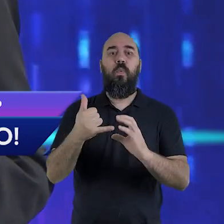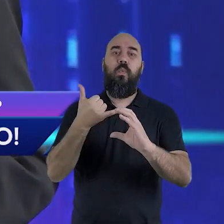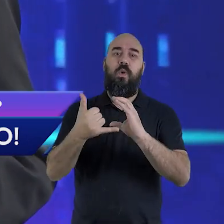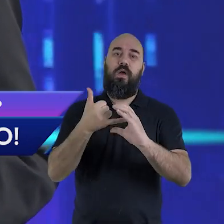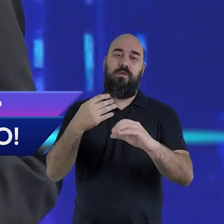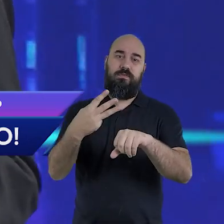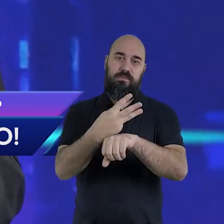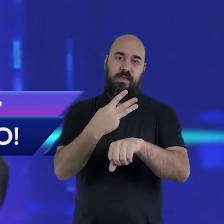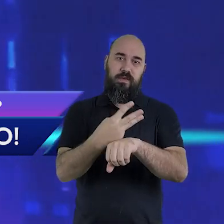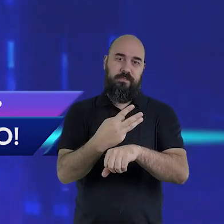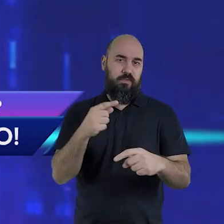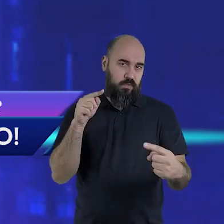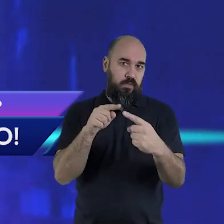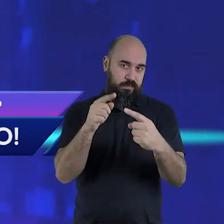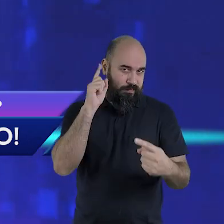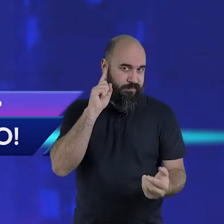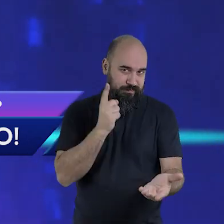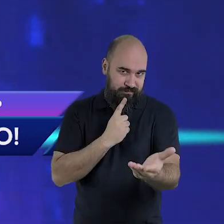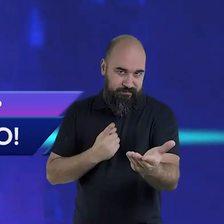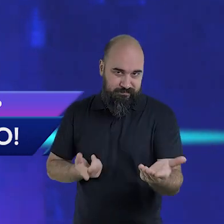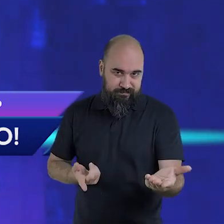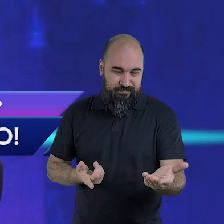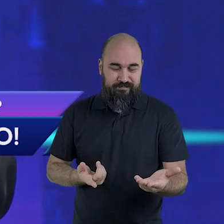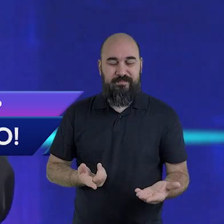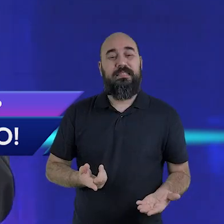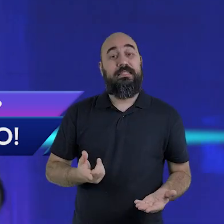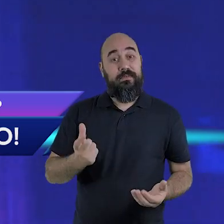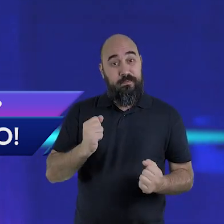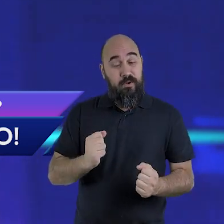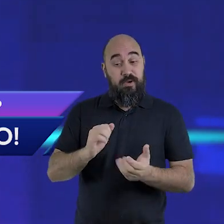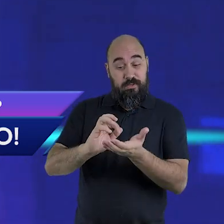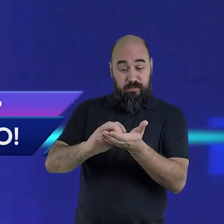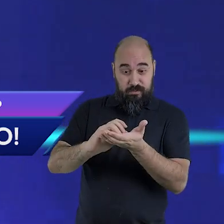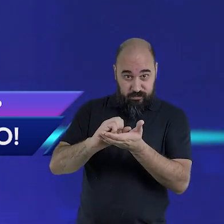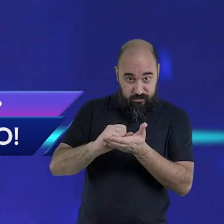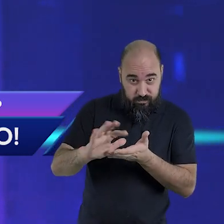pelo WhatsApp. Manda uma mensagem para nós no número 12